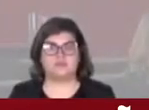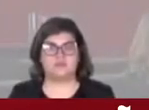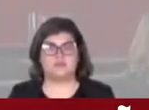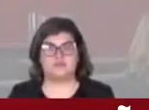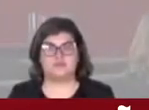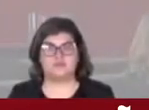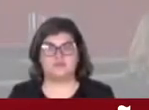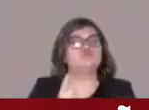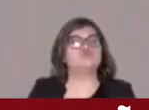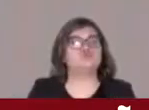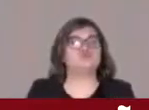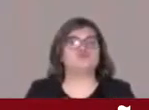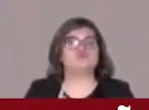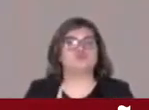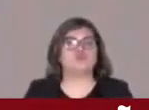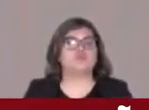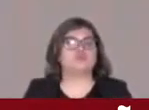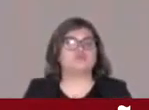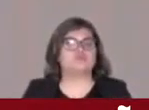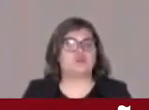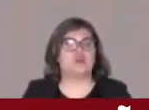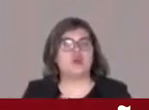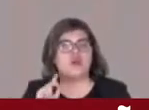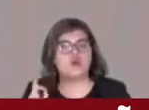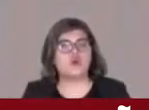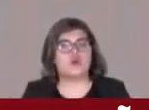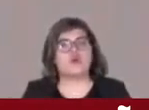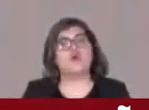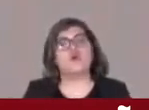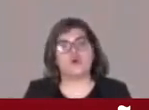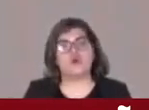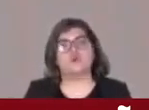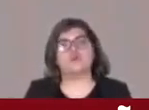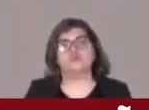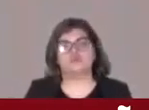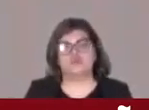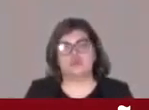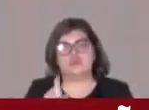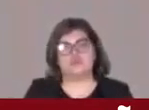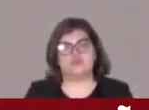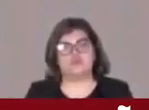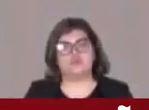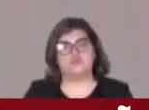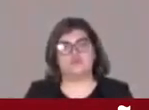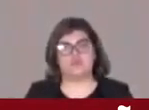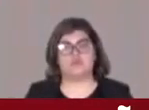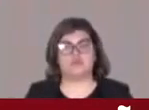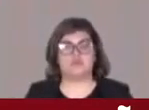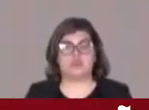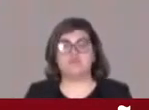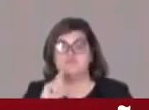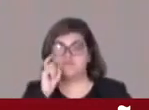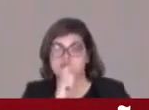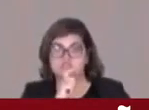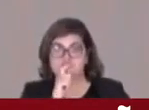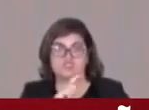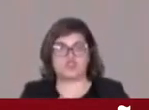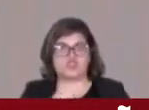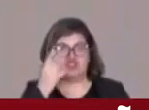na fiscalização e punição de pessoas que propagam a fake news. Mentira,